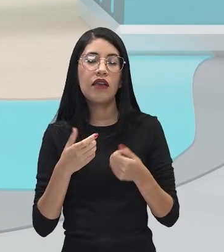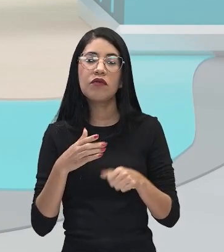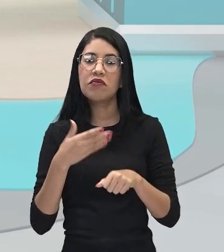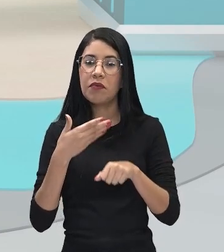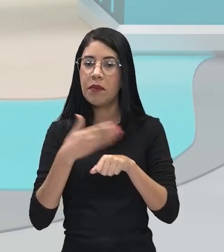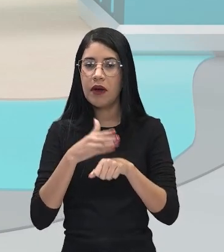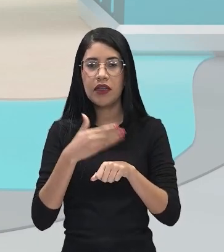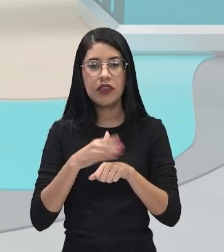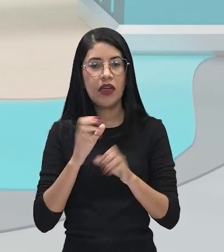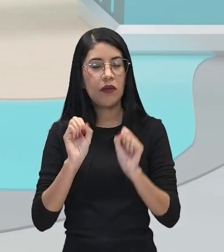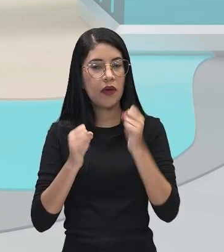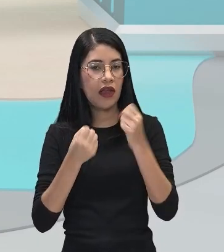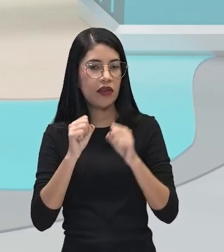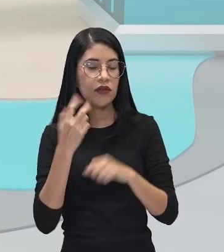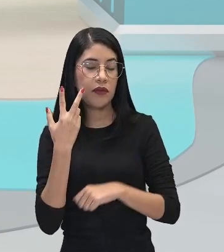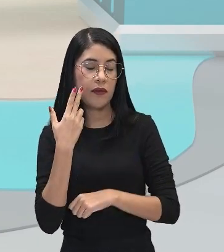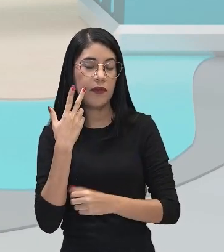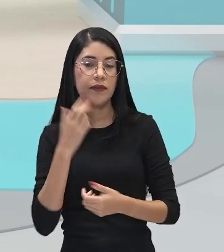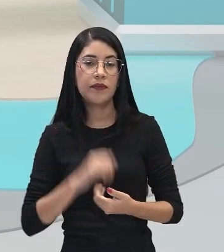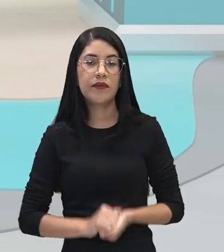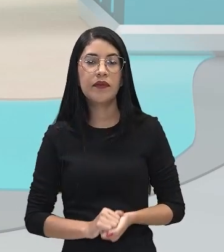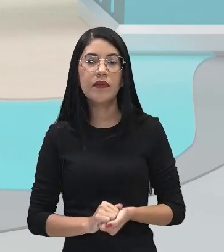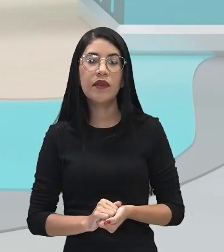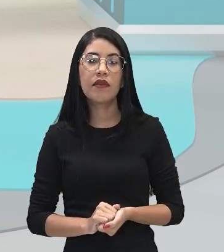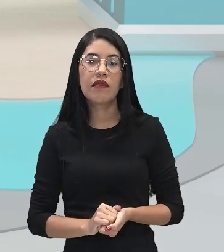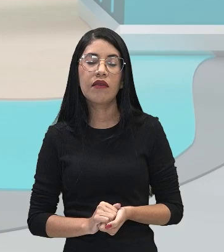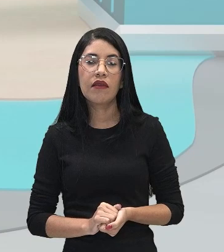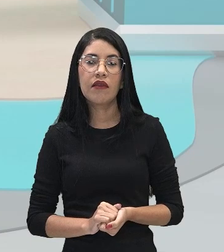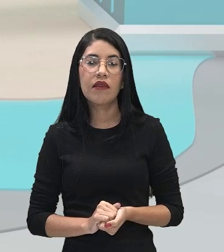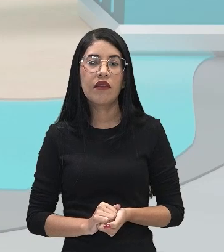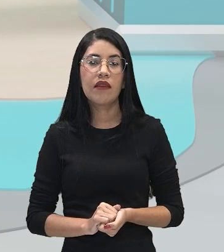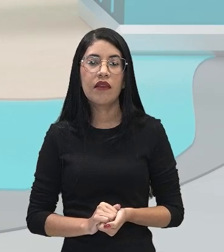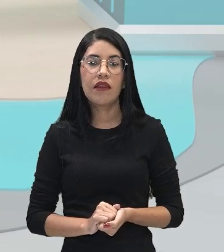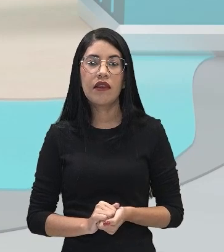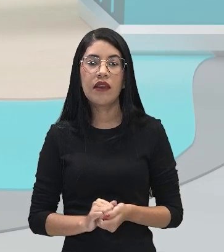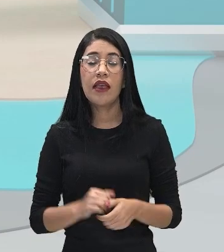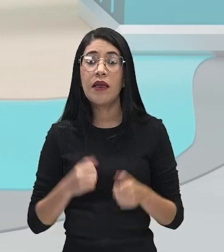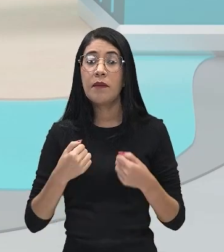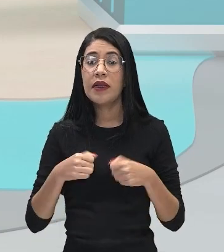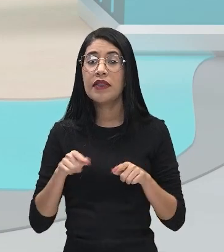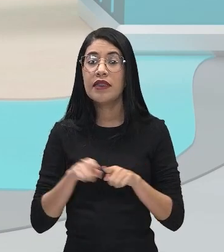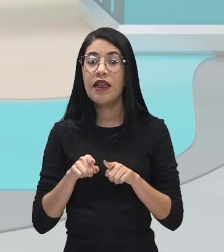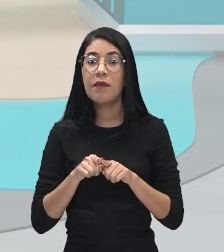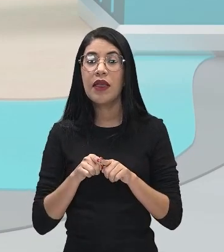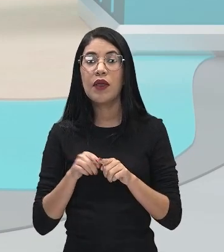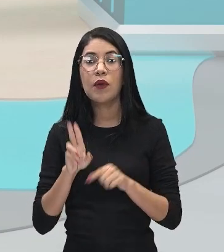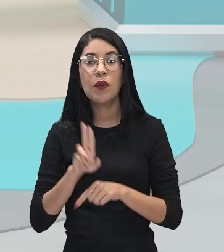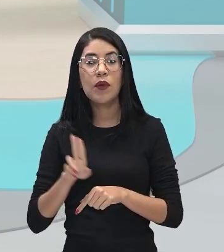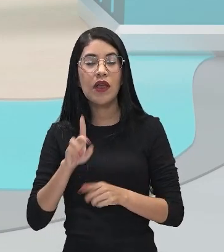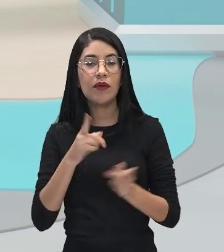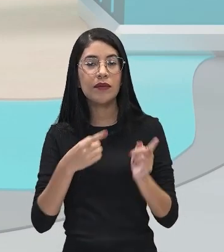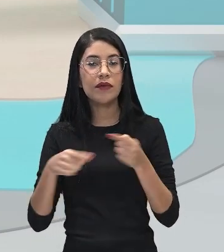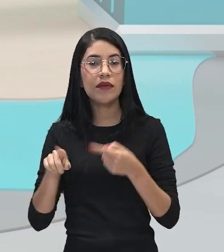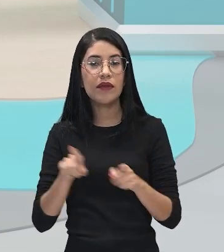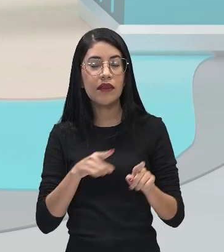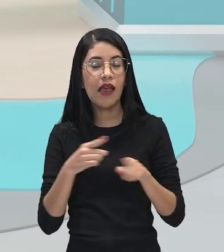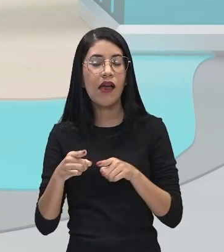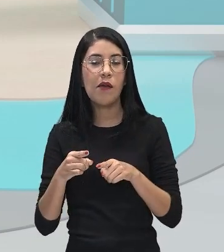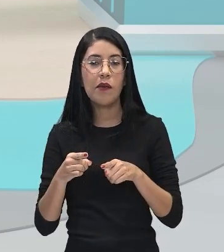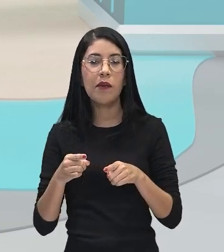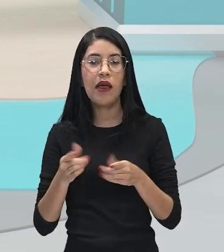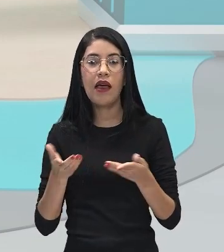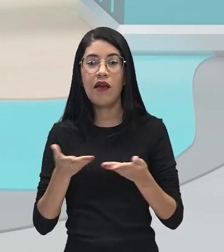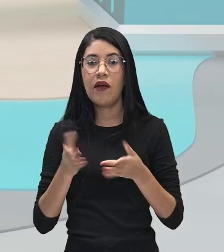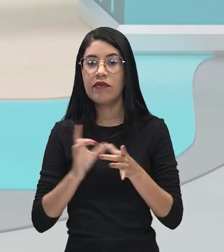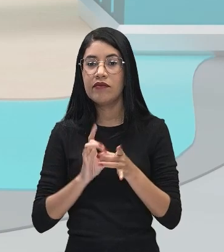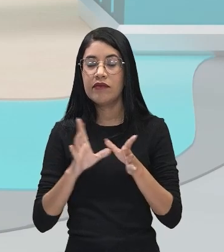exercícios. E uma forma legal para você fazer é justamente colocar uma música, que a gente vai colocar agora essa